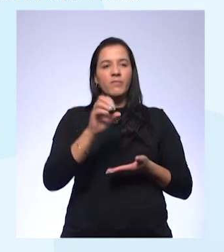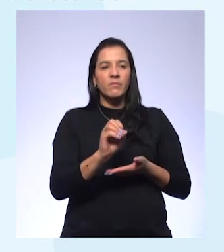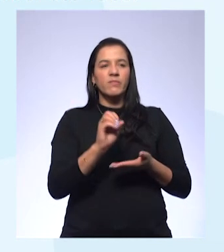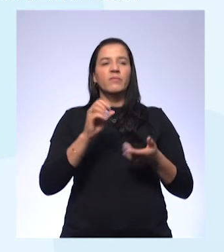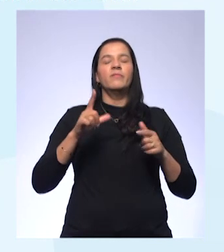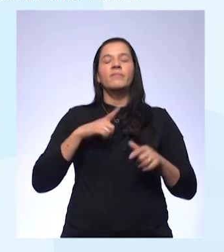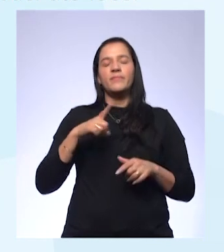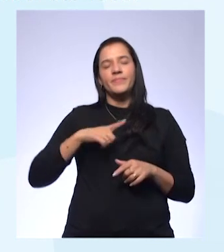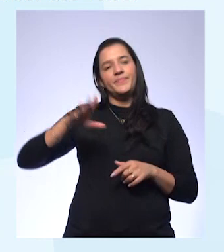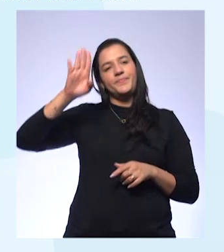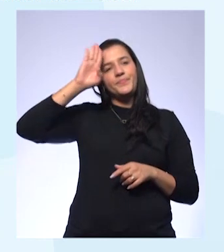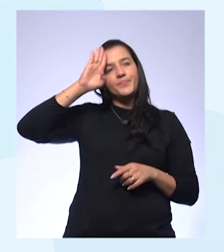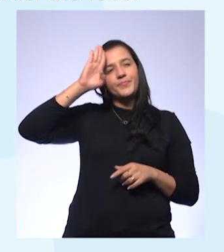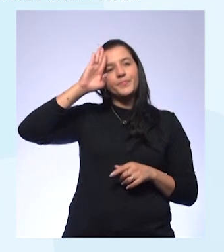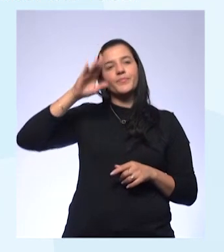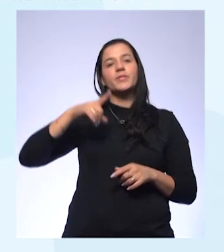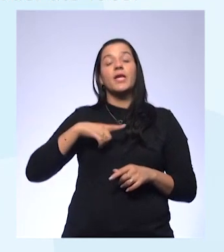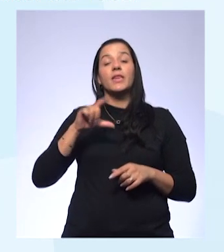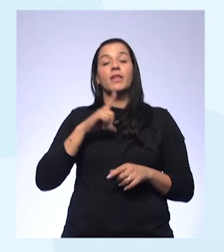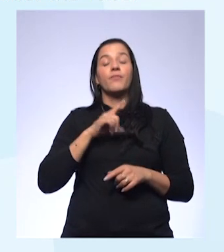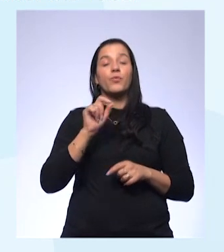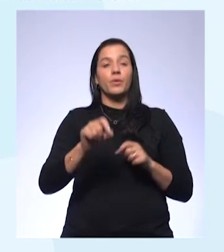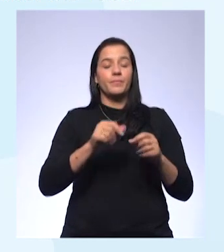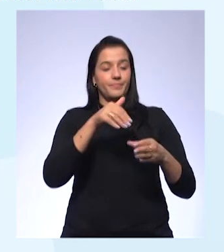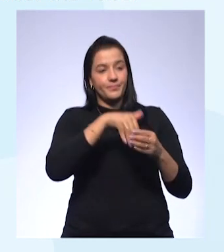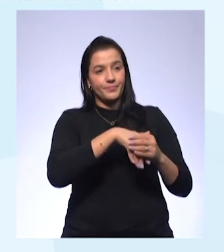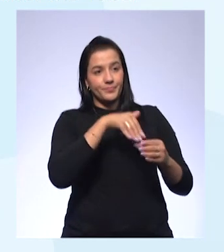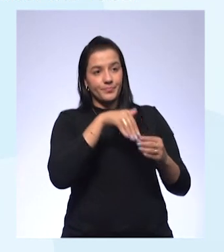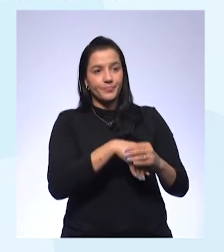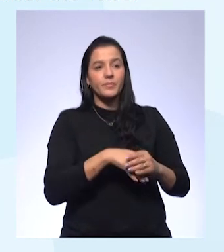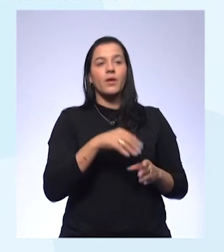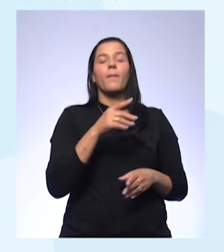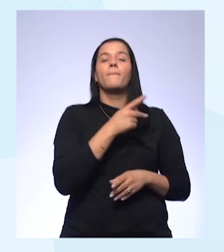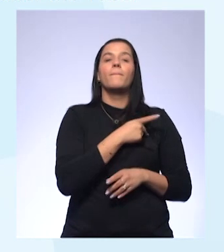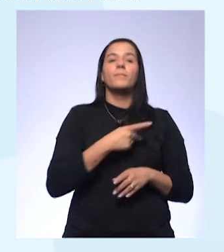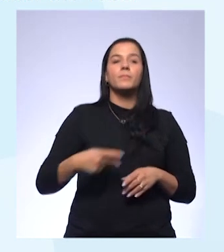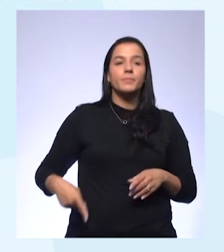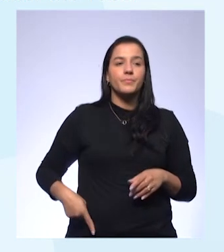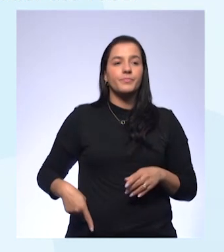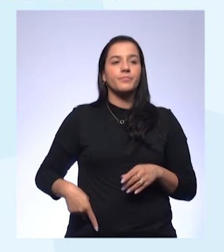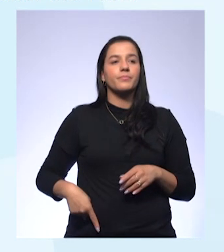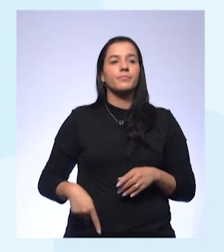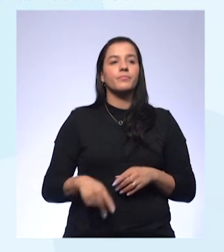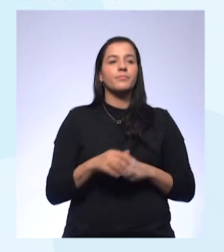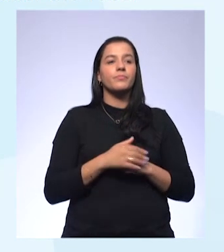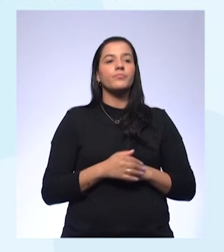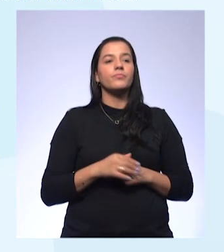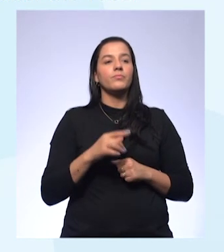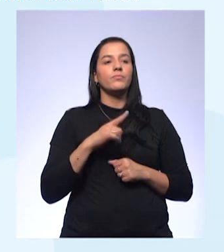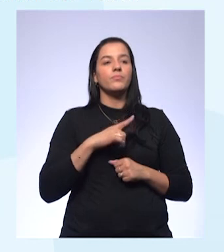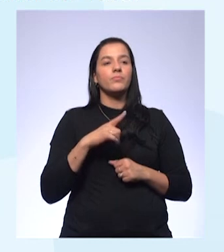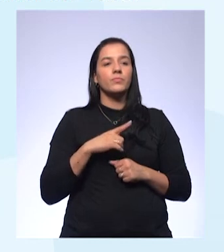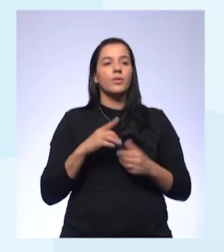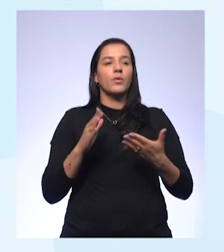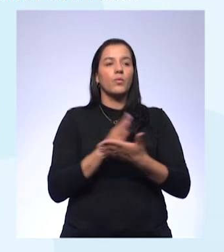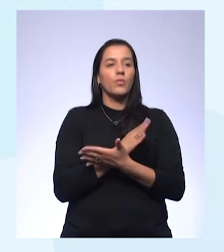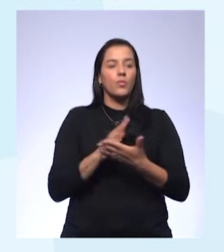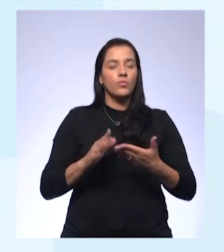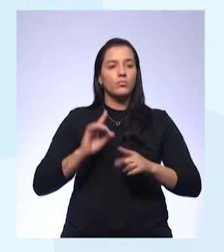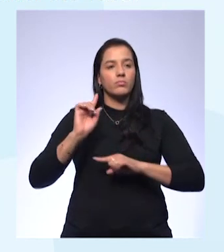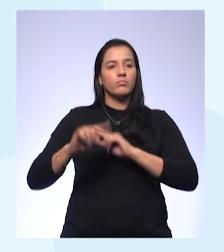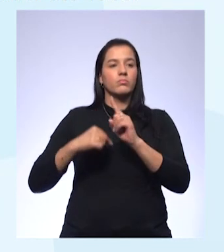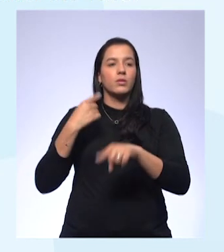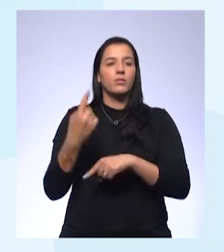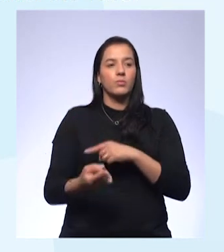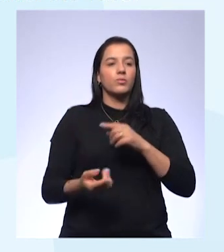militares. Então, houve uma eleição, a presidente Isabel Perón, democraticamente eleita, foi